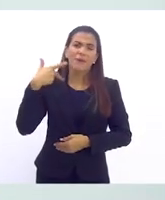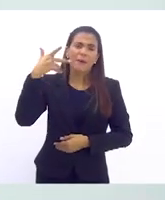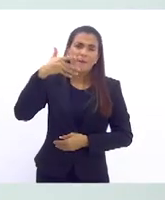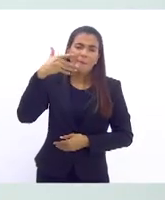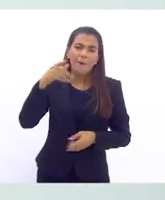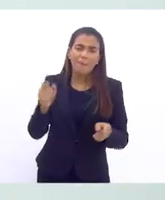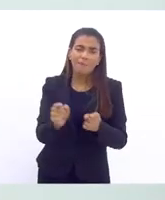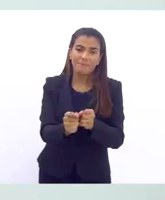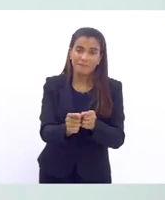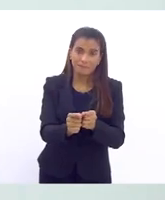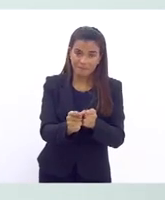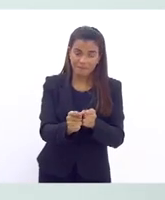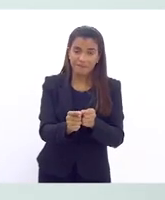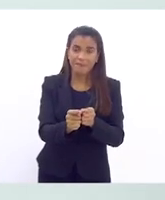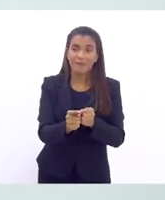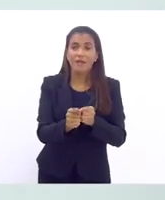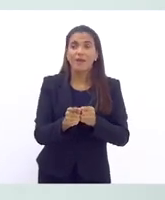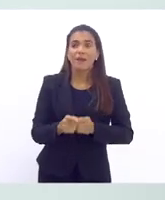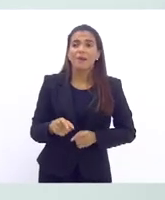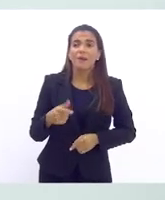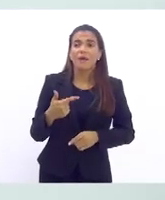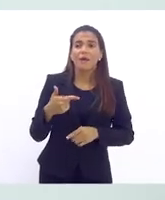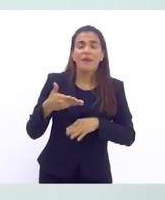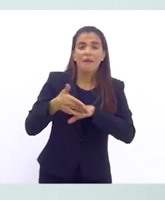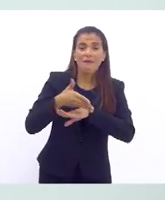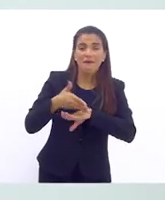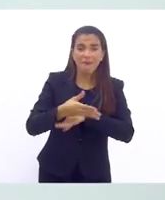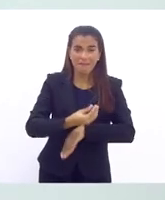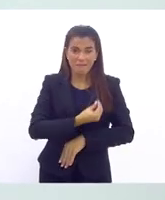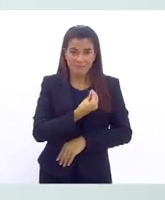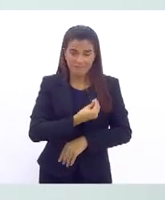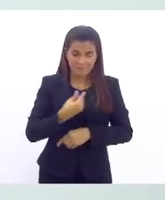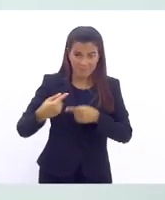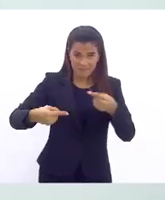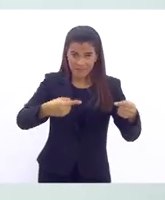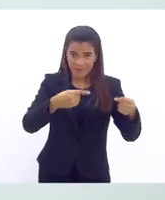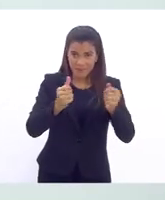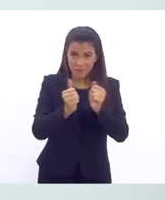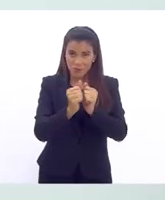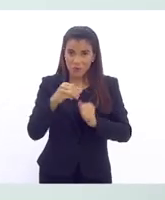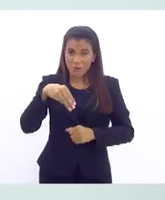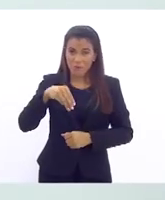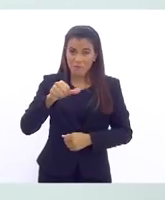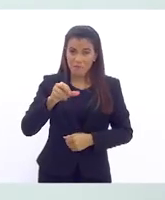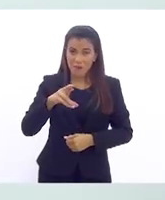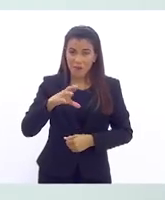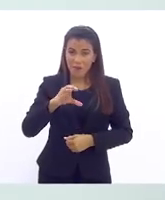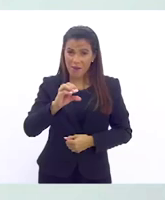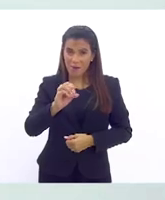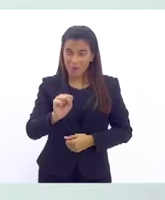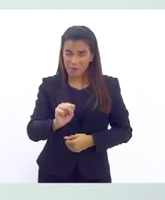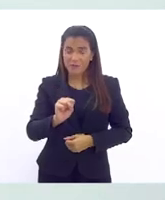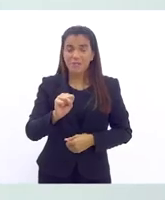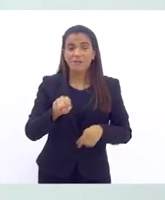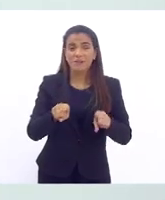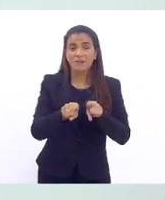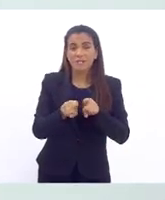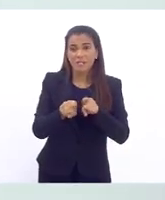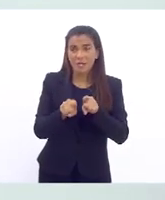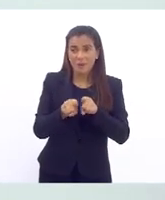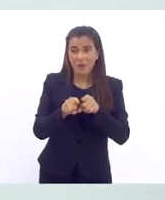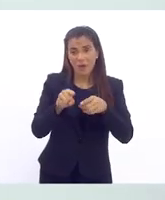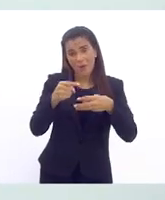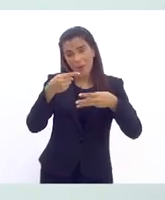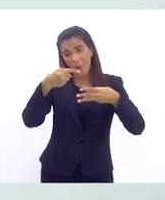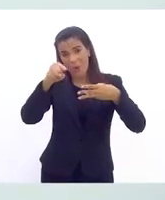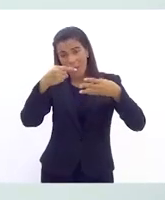breve né como quem participa dessas discussões junto com Marcos né Marcos e os outros e os nossos